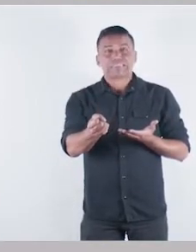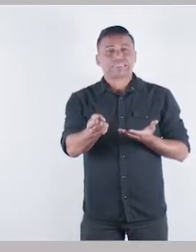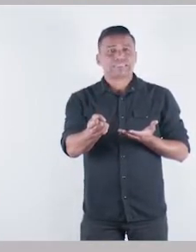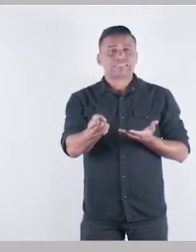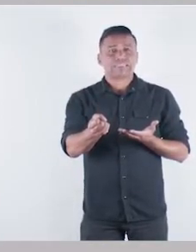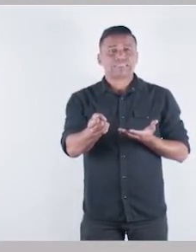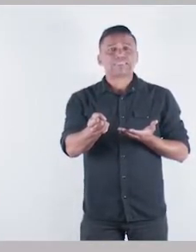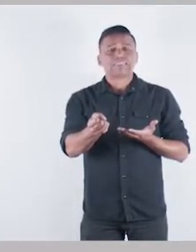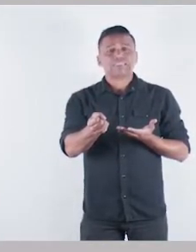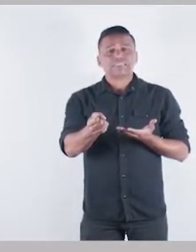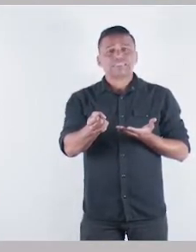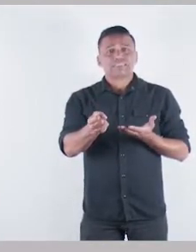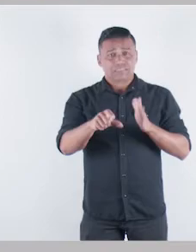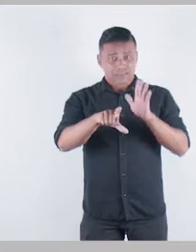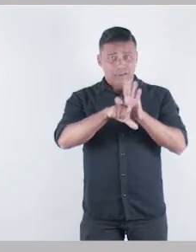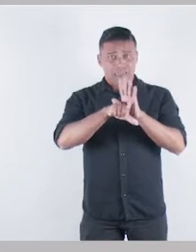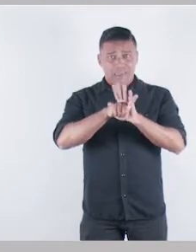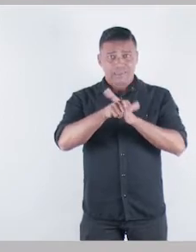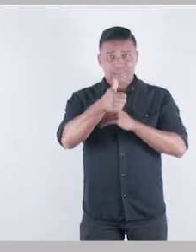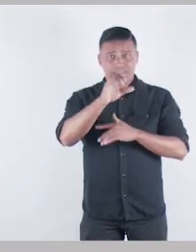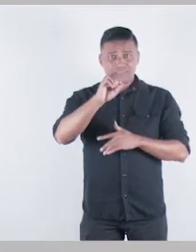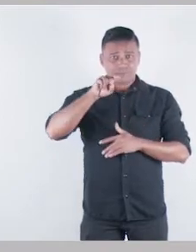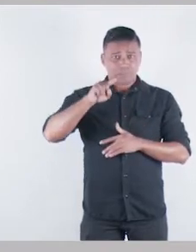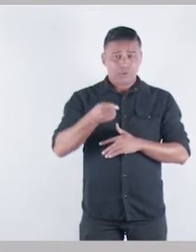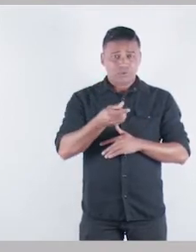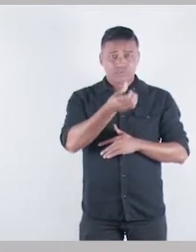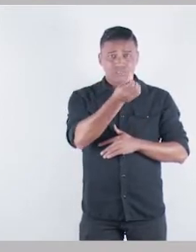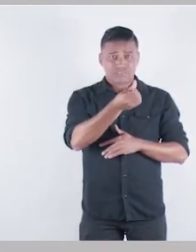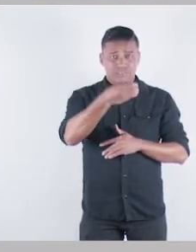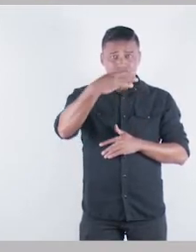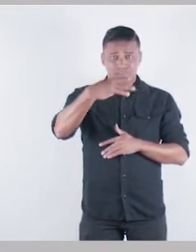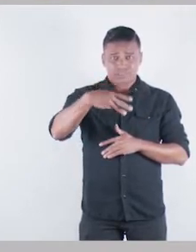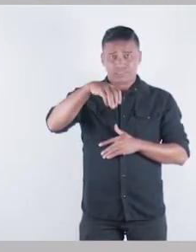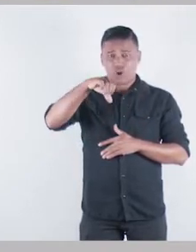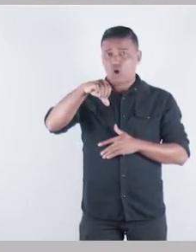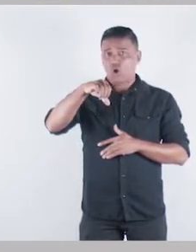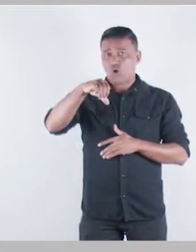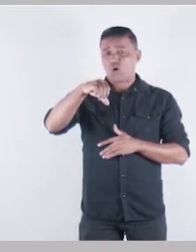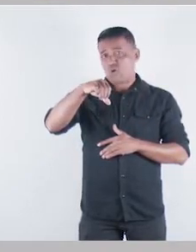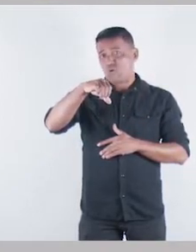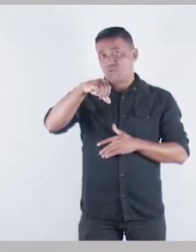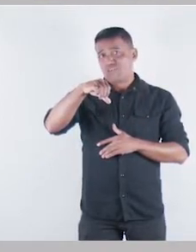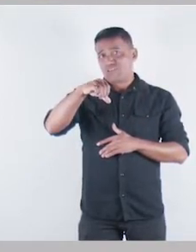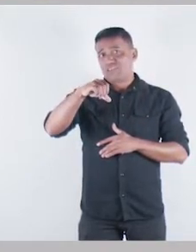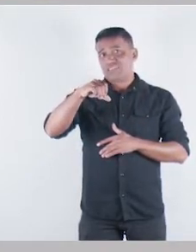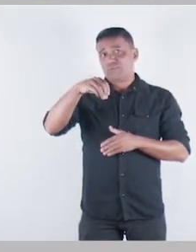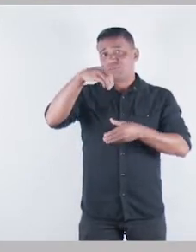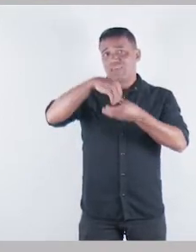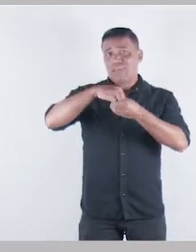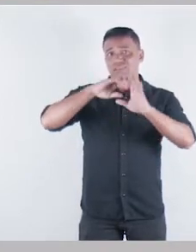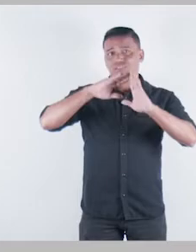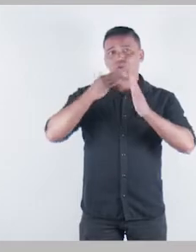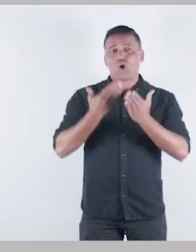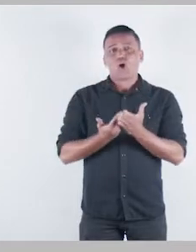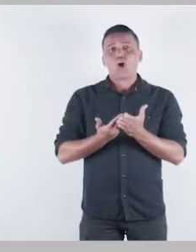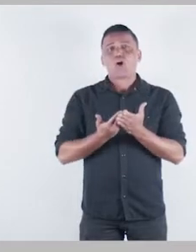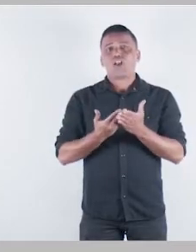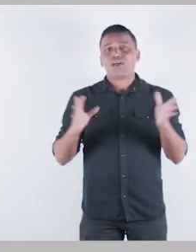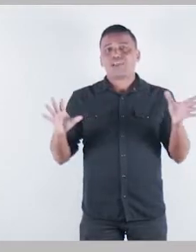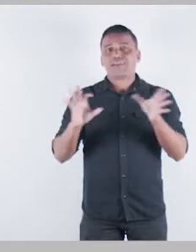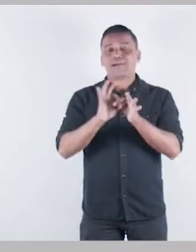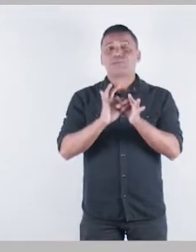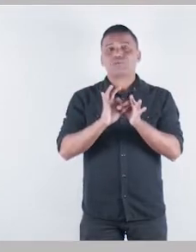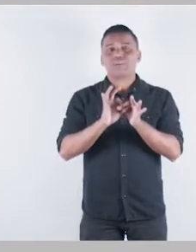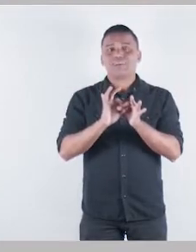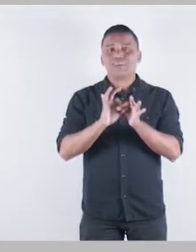que a Lei 10.639, o impedimento do avanço da Lei 10.639 da escola, está diretamente ligado à